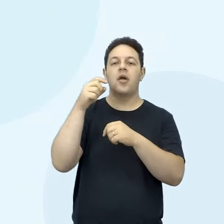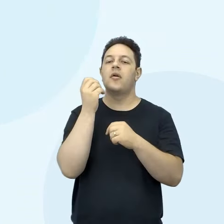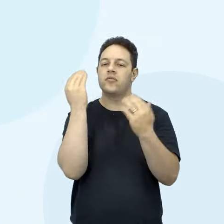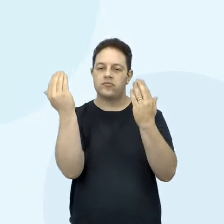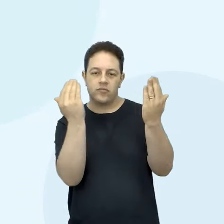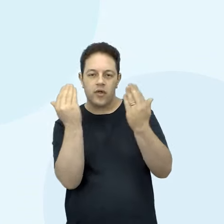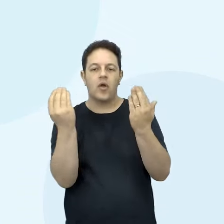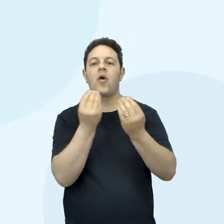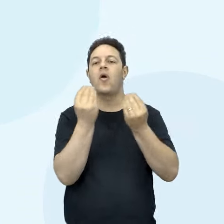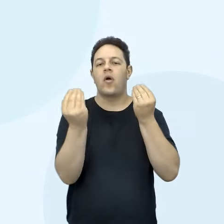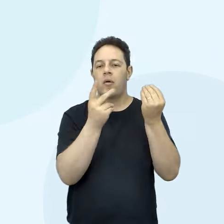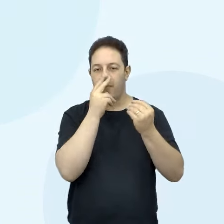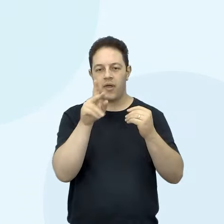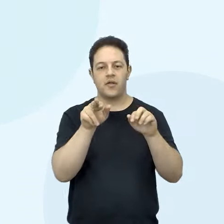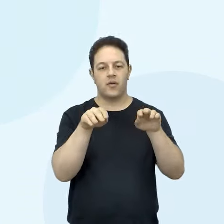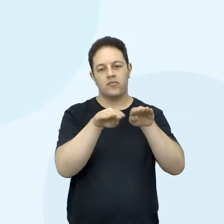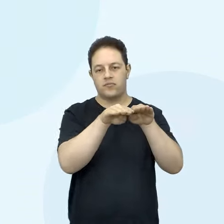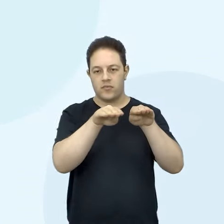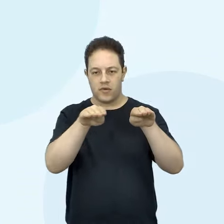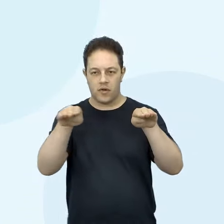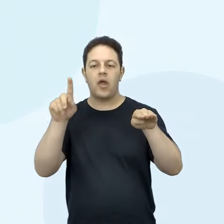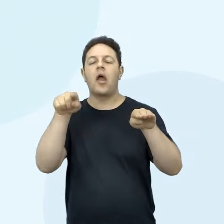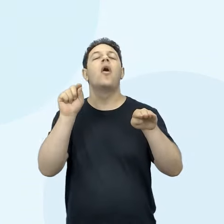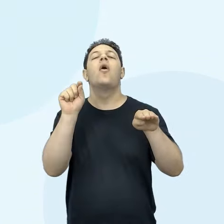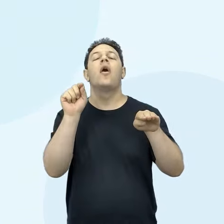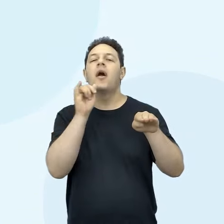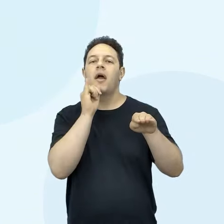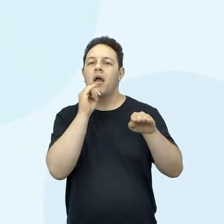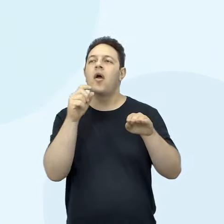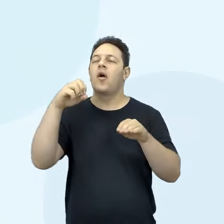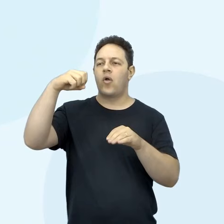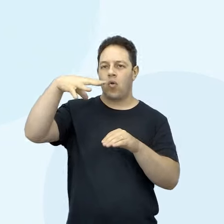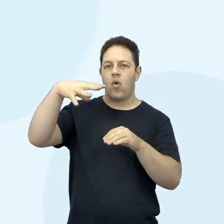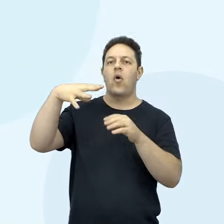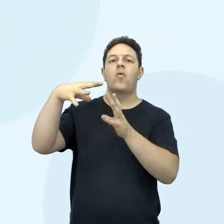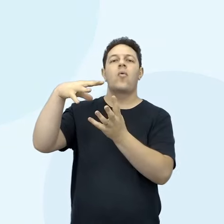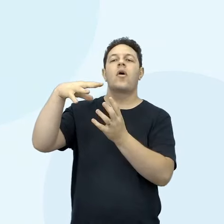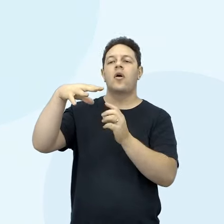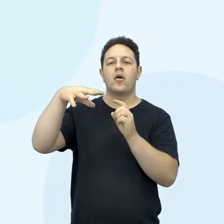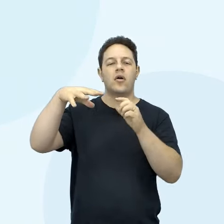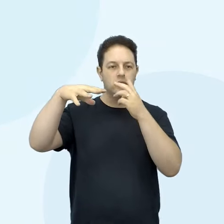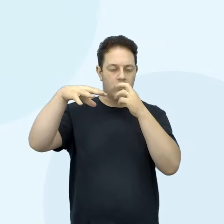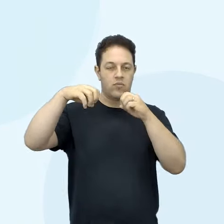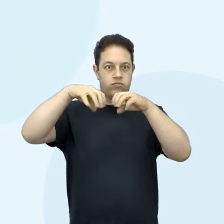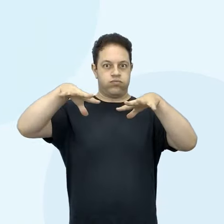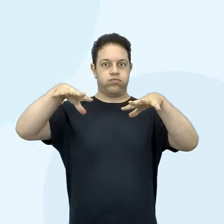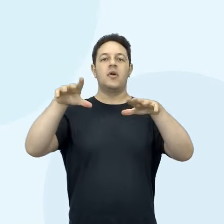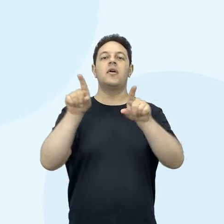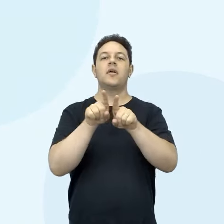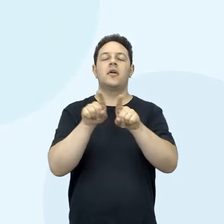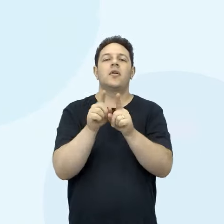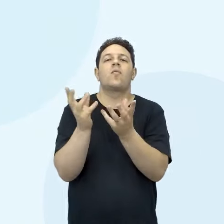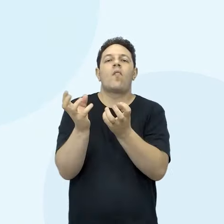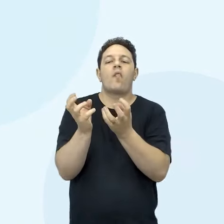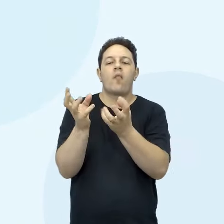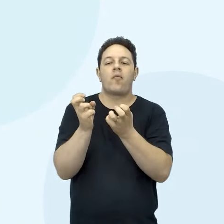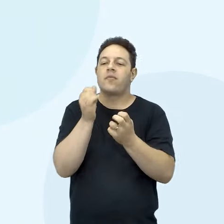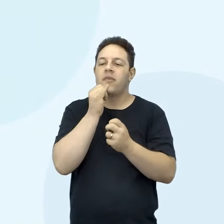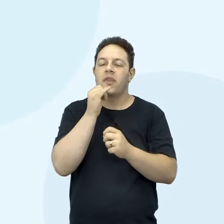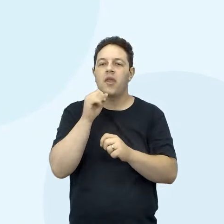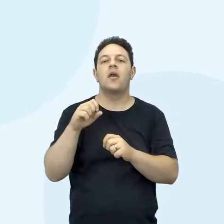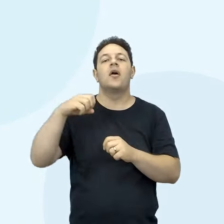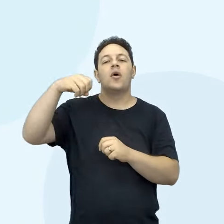considerada linear, entre a quantidade de luz produzida e o consumo. A quantidade de luz é medida pelo